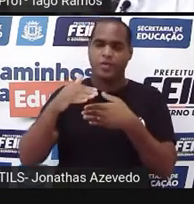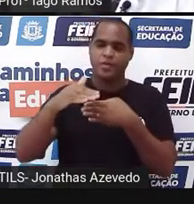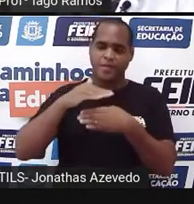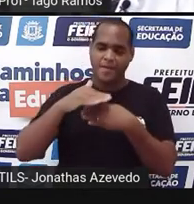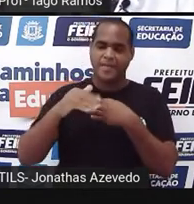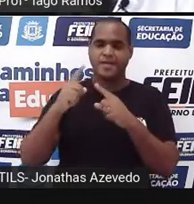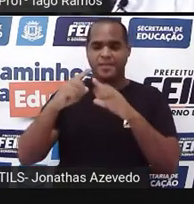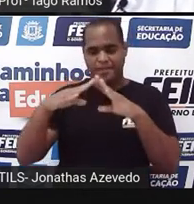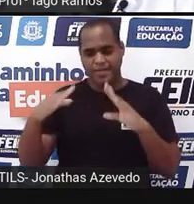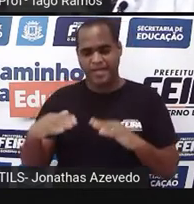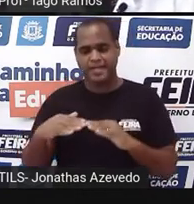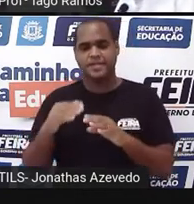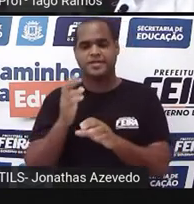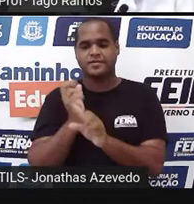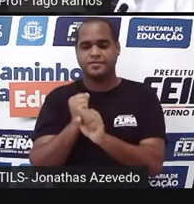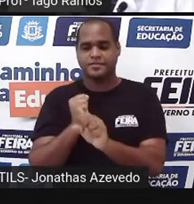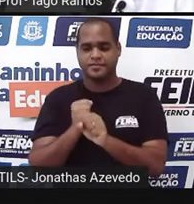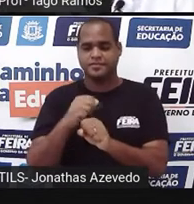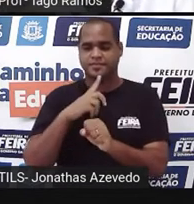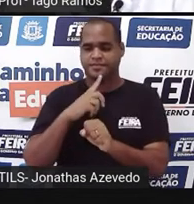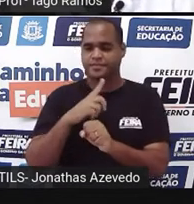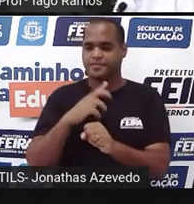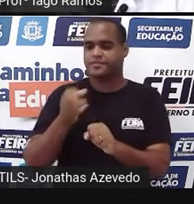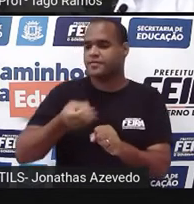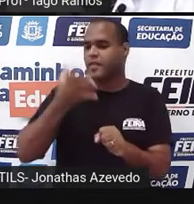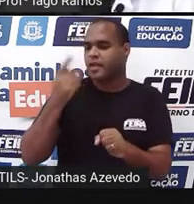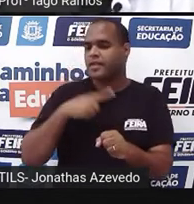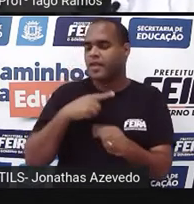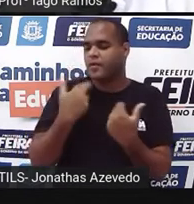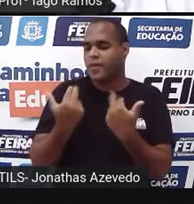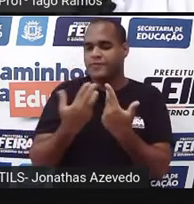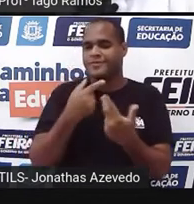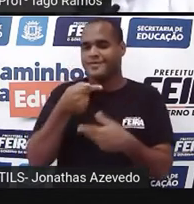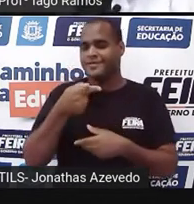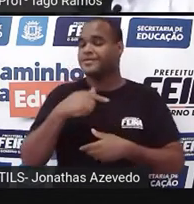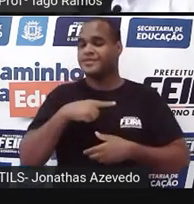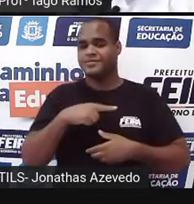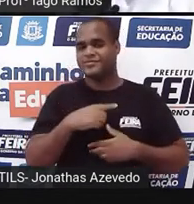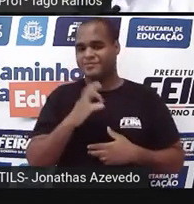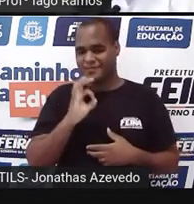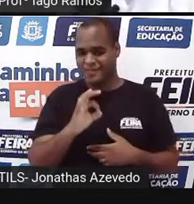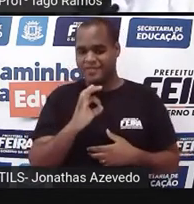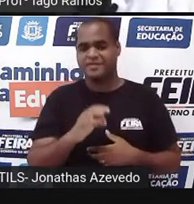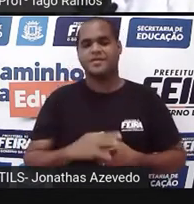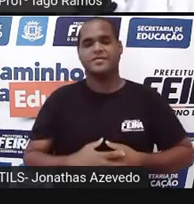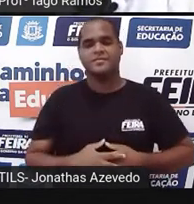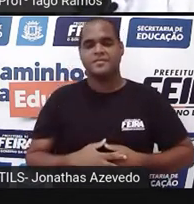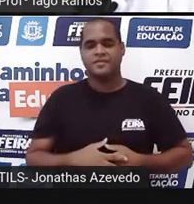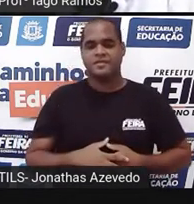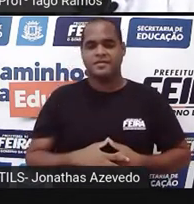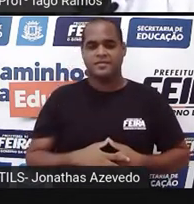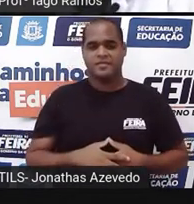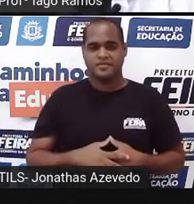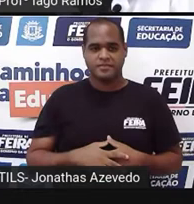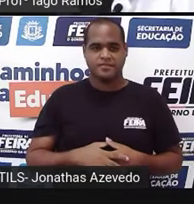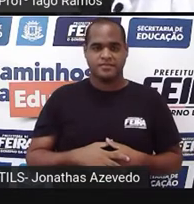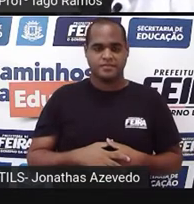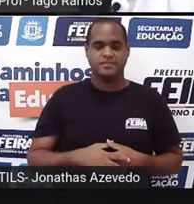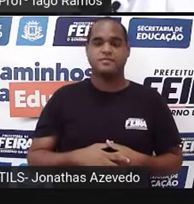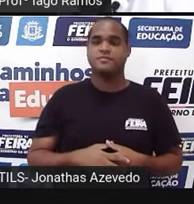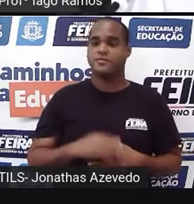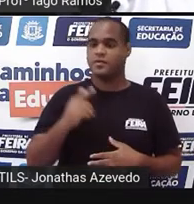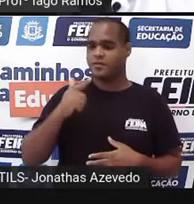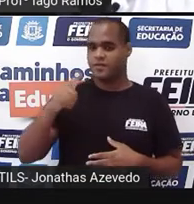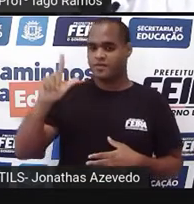quantidade de cubos mas quantidade de pirâmides tem que ser igual a 7 certo Oi e a